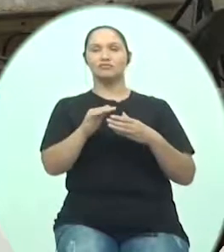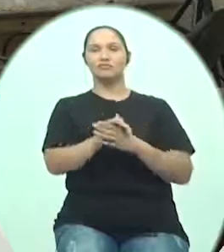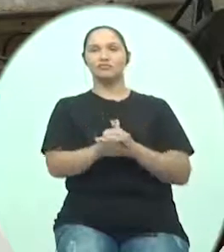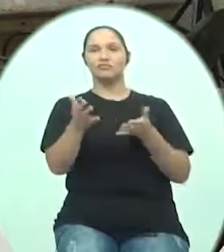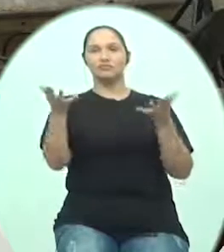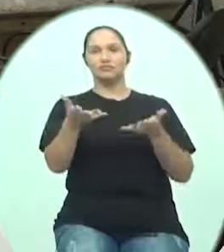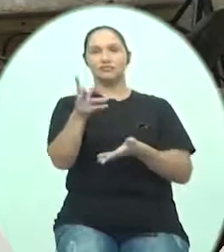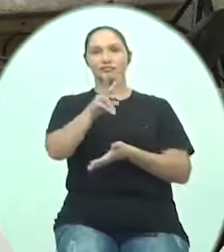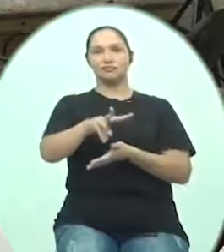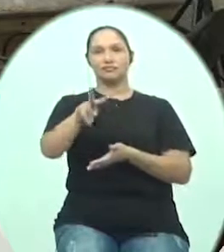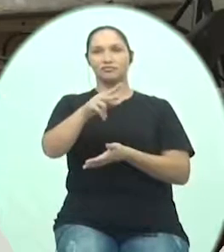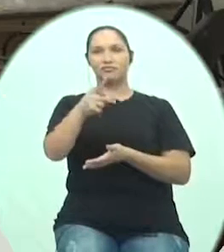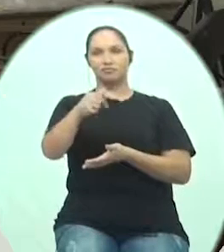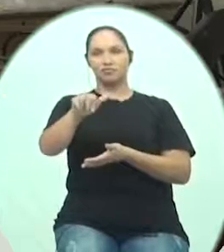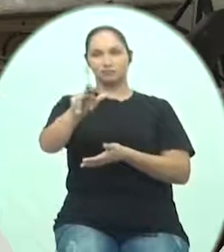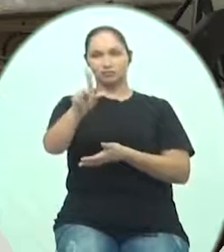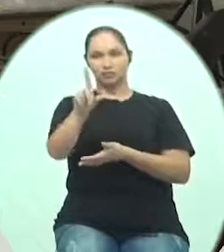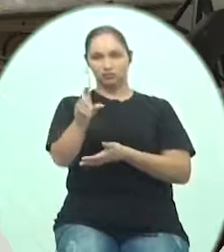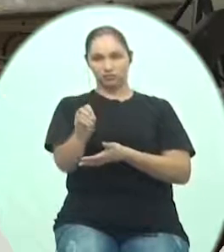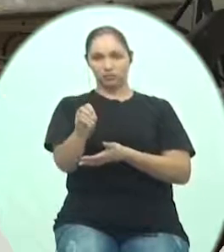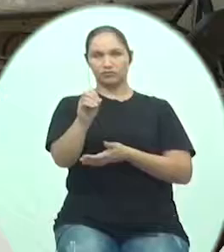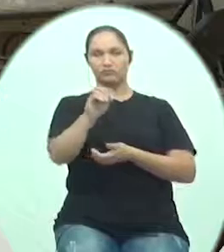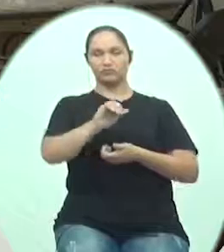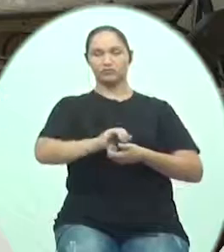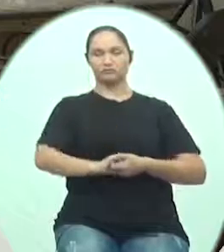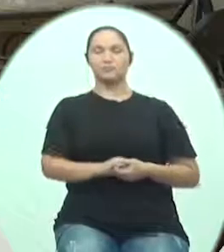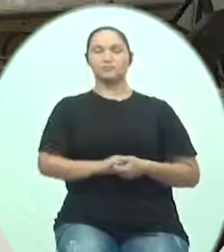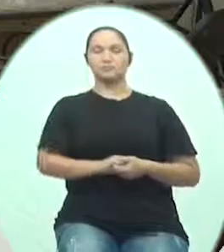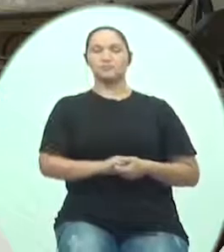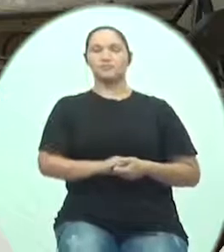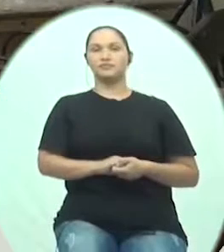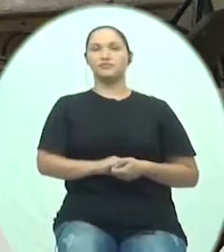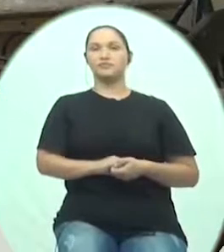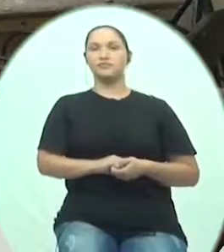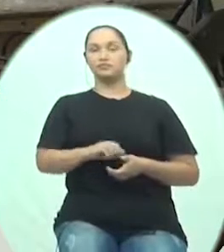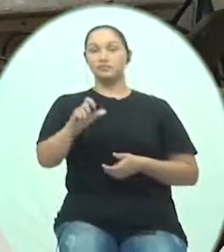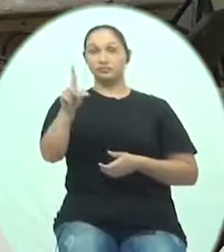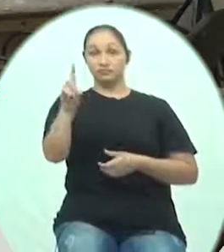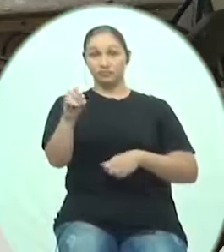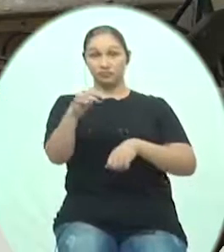com a palavra o vereador proponente vereador Paulo ferrare vossa excelência dispõe de 10